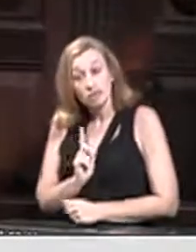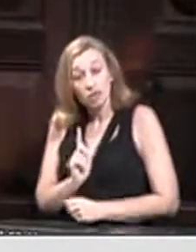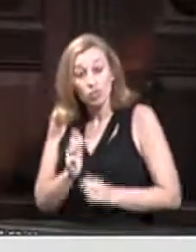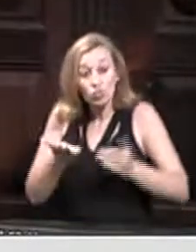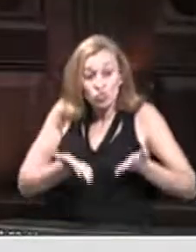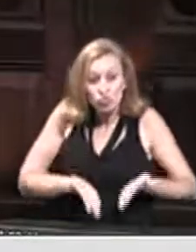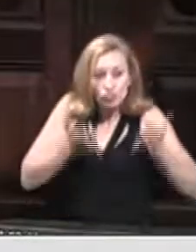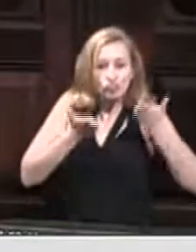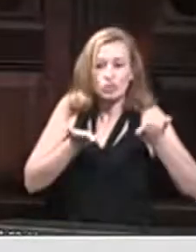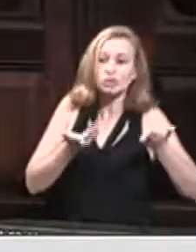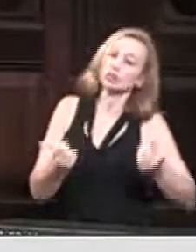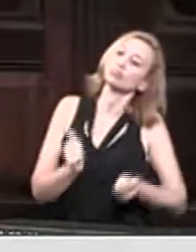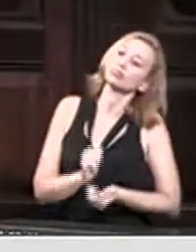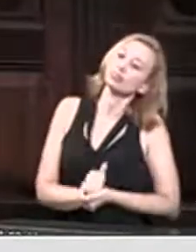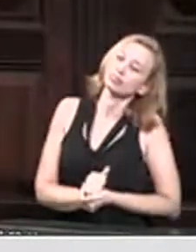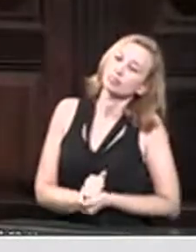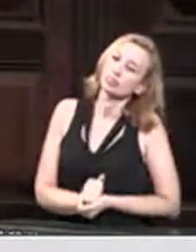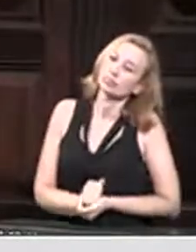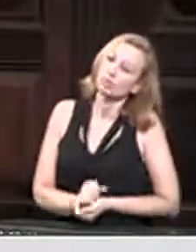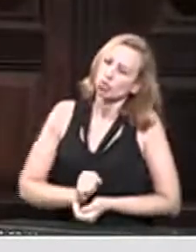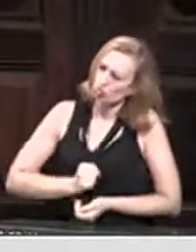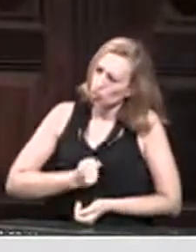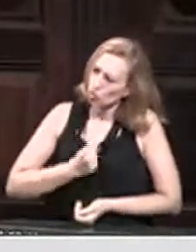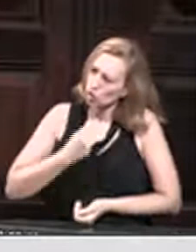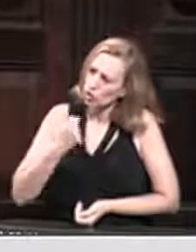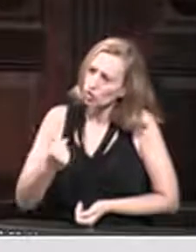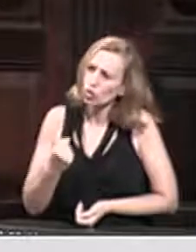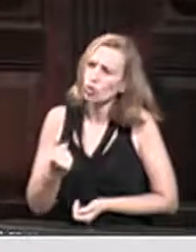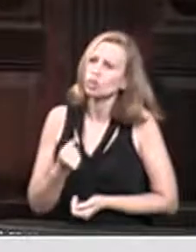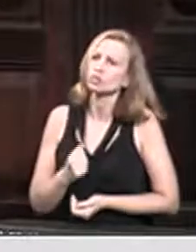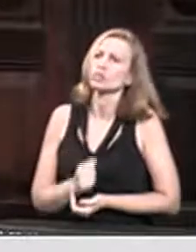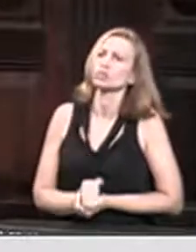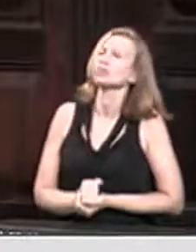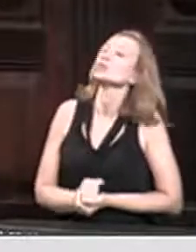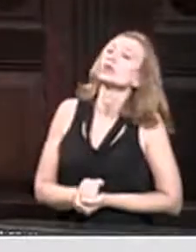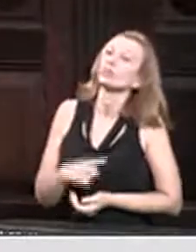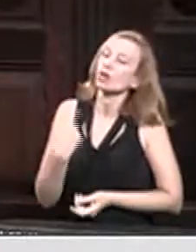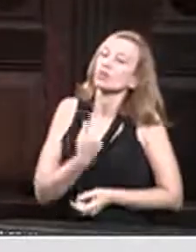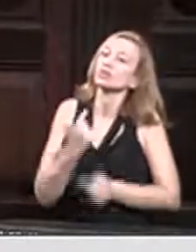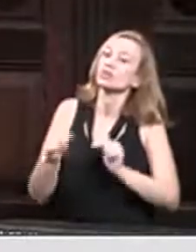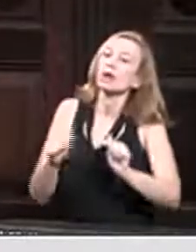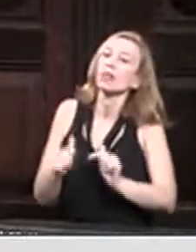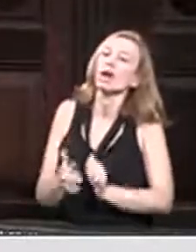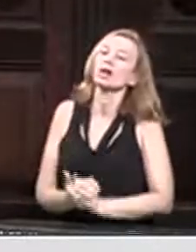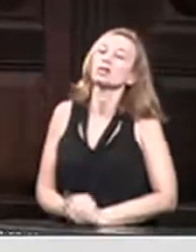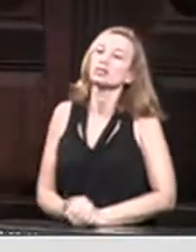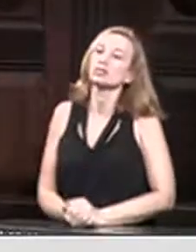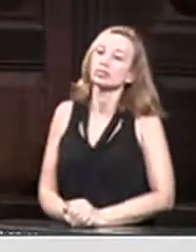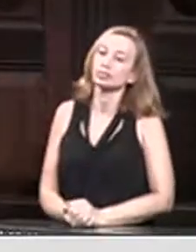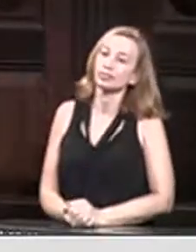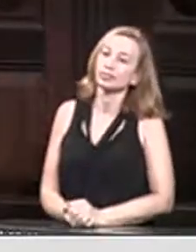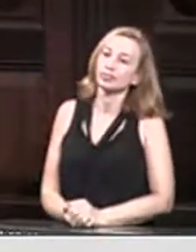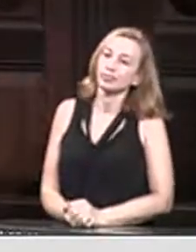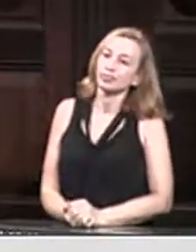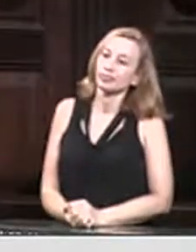empenho no exercício do mandato que nos traz à tribuna.